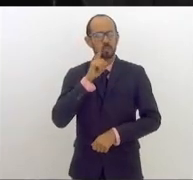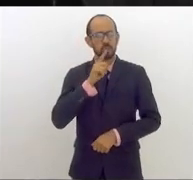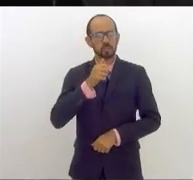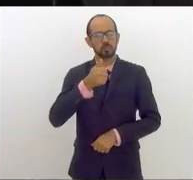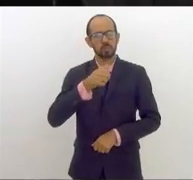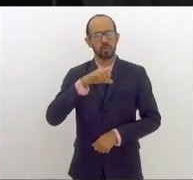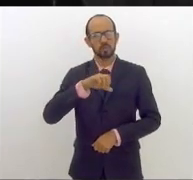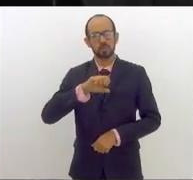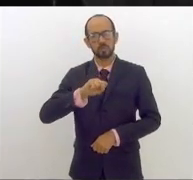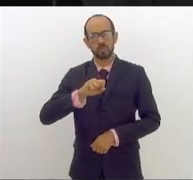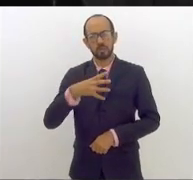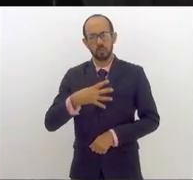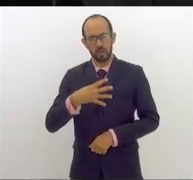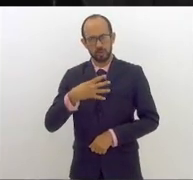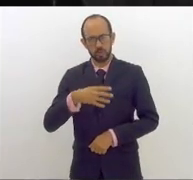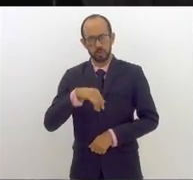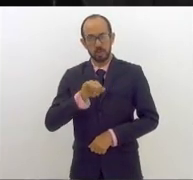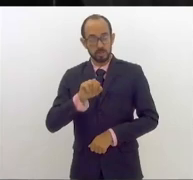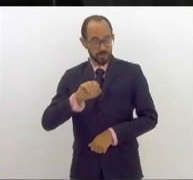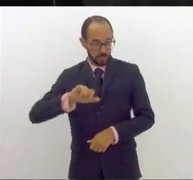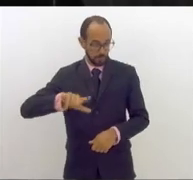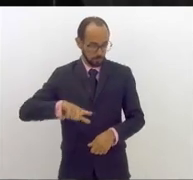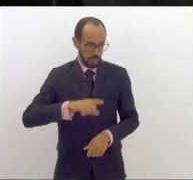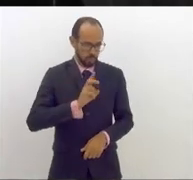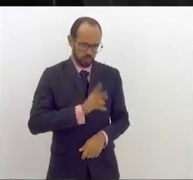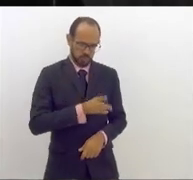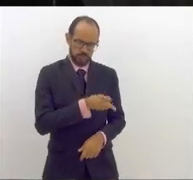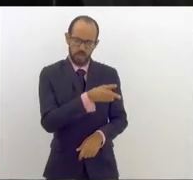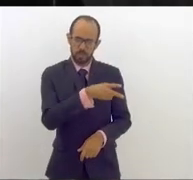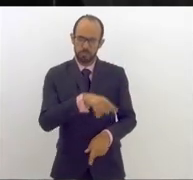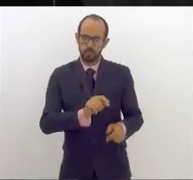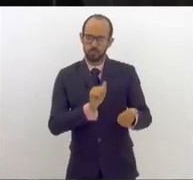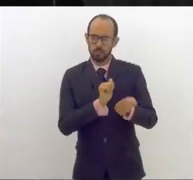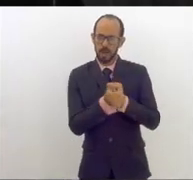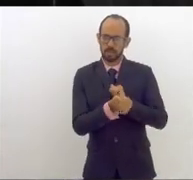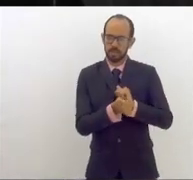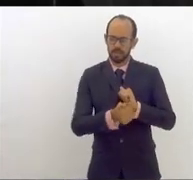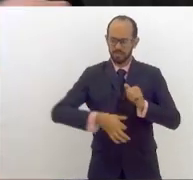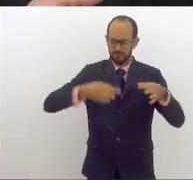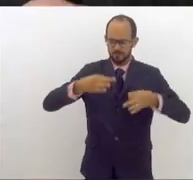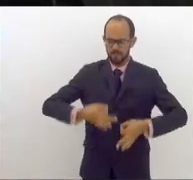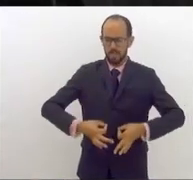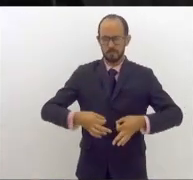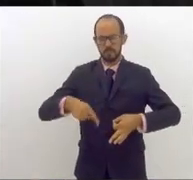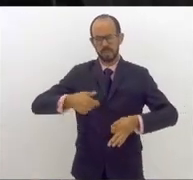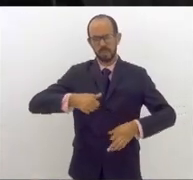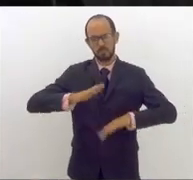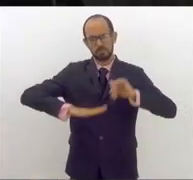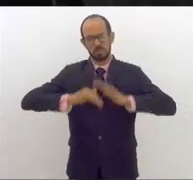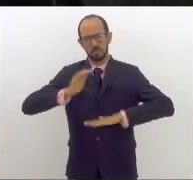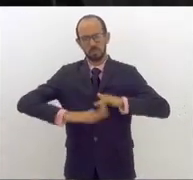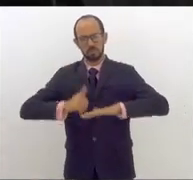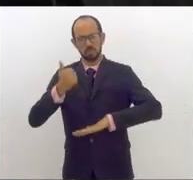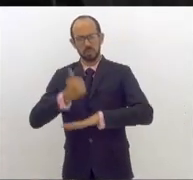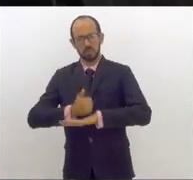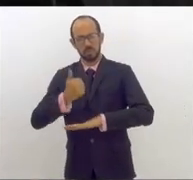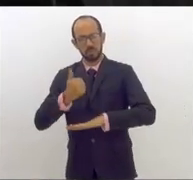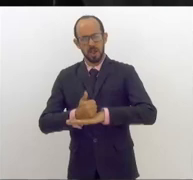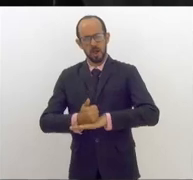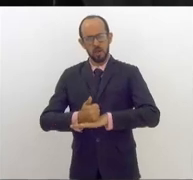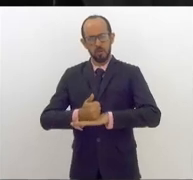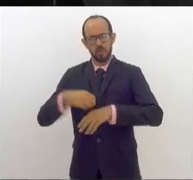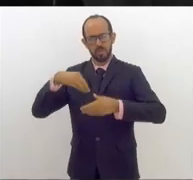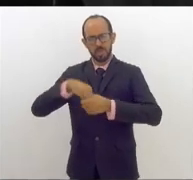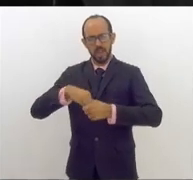Além disso Isabel sempre foi um atleta firme qualificada Tecnicamente preparada nas quadras